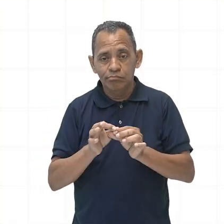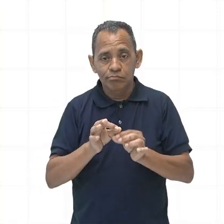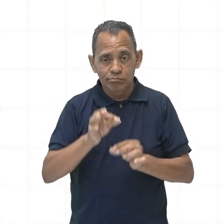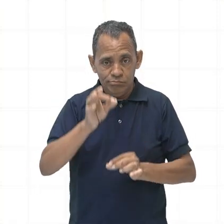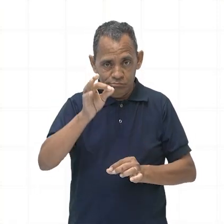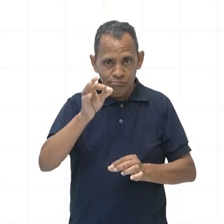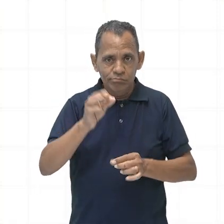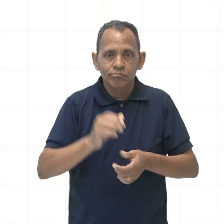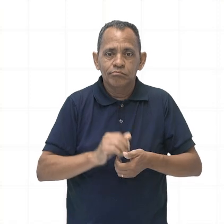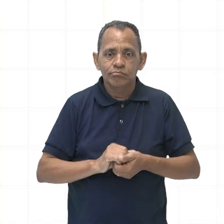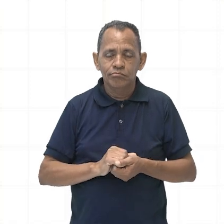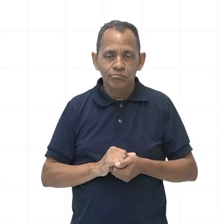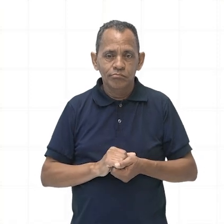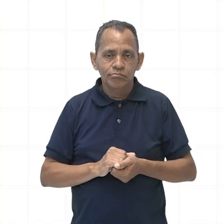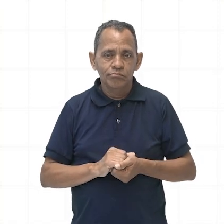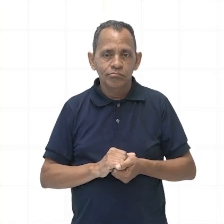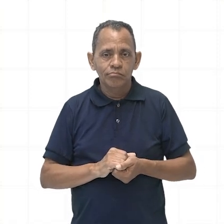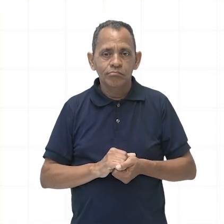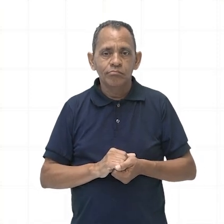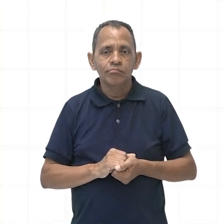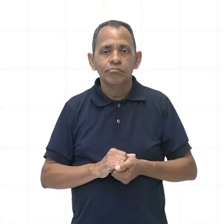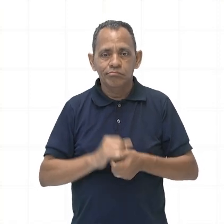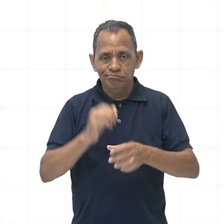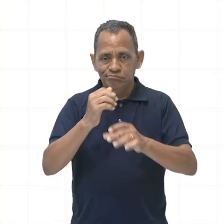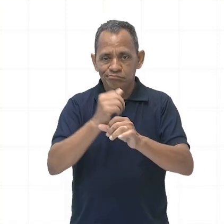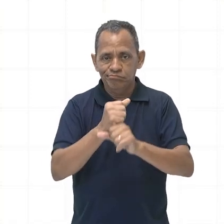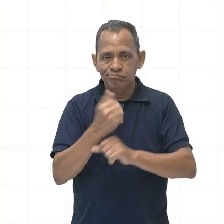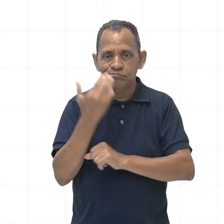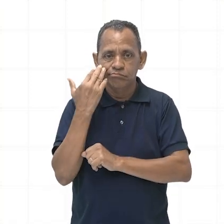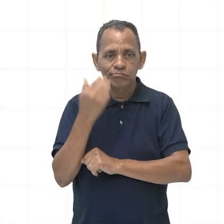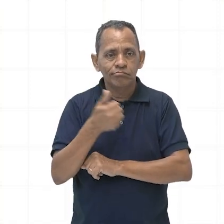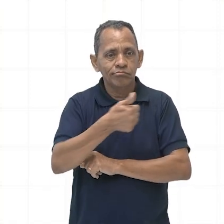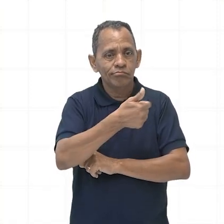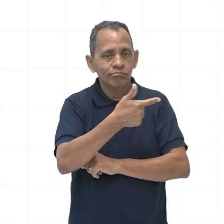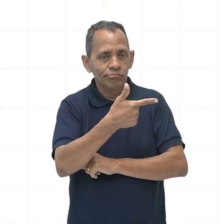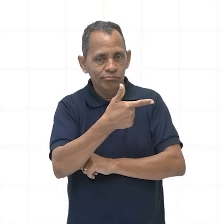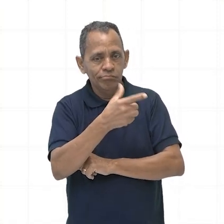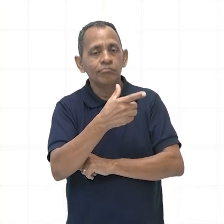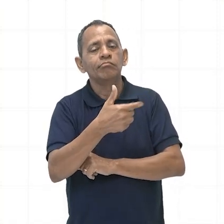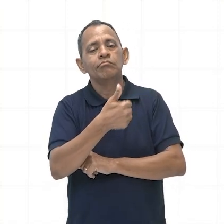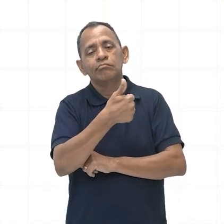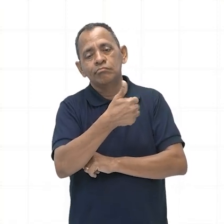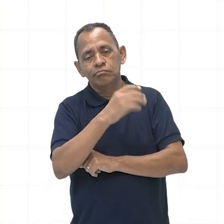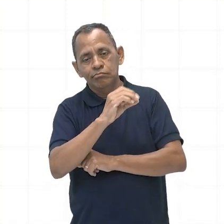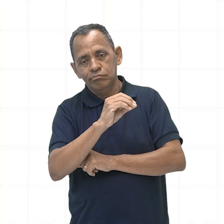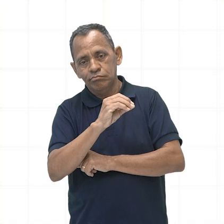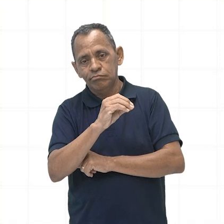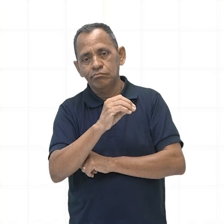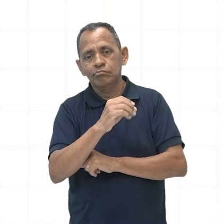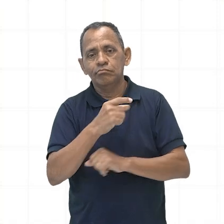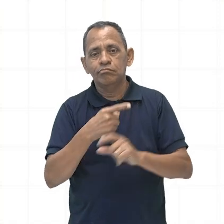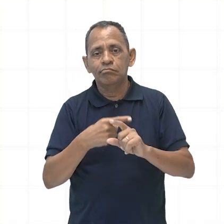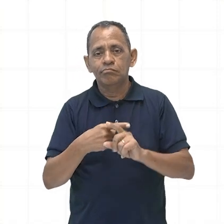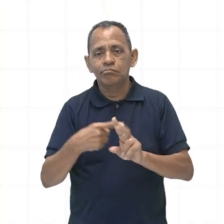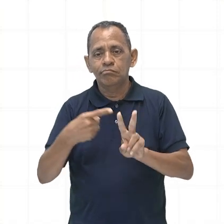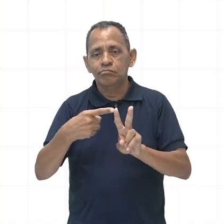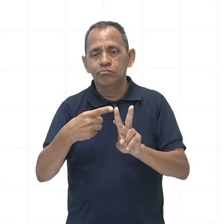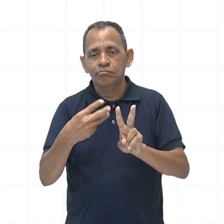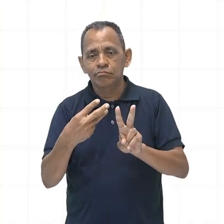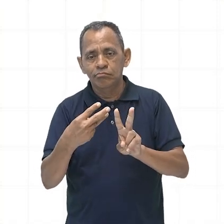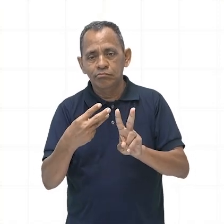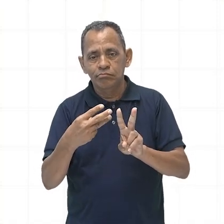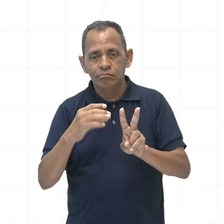só, essa altura, ela mede isso. 10 vezes raiz quadrada de 3 centímetros. O que a gente